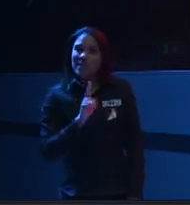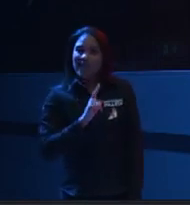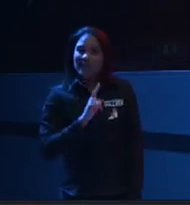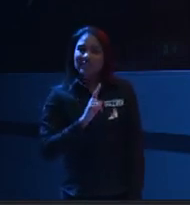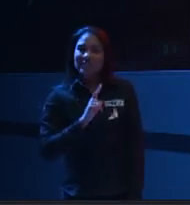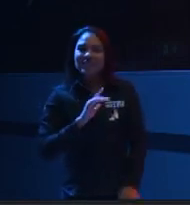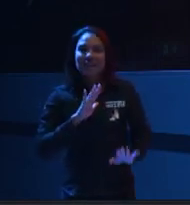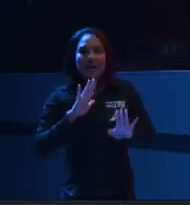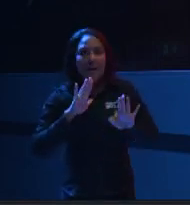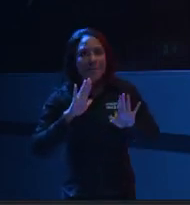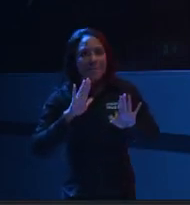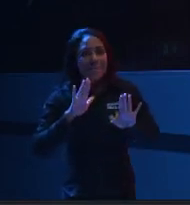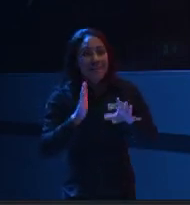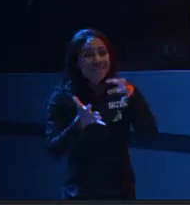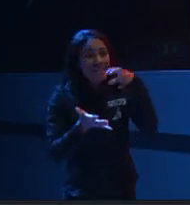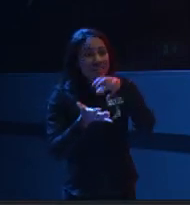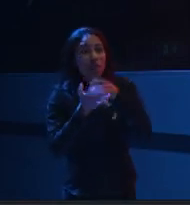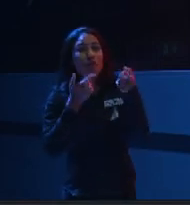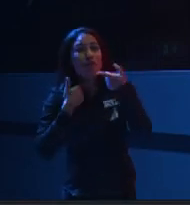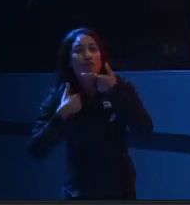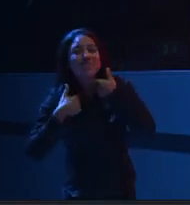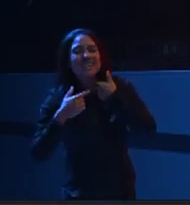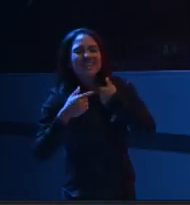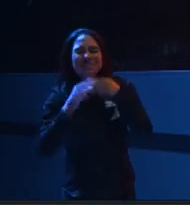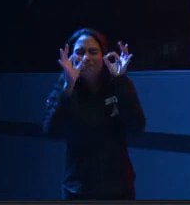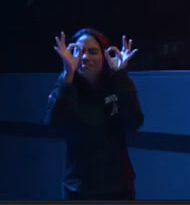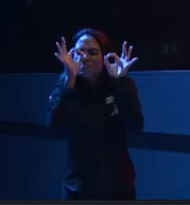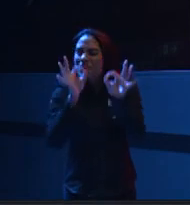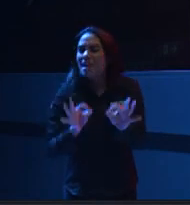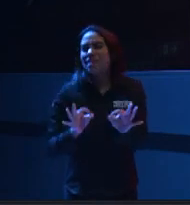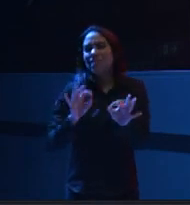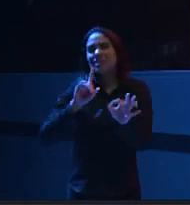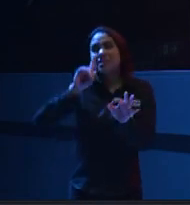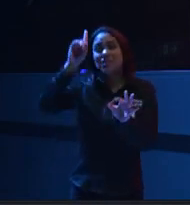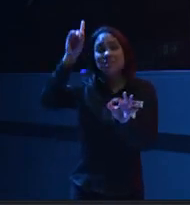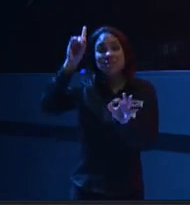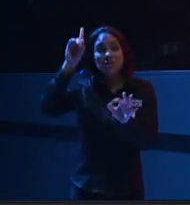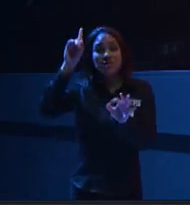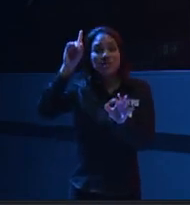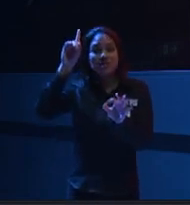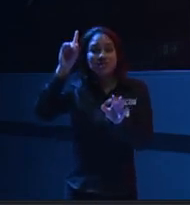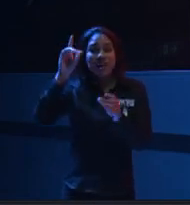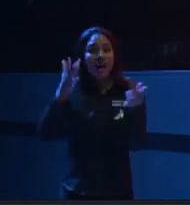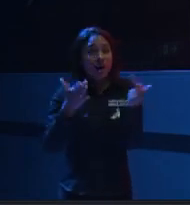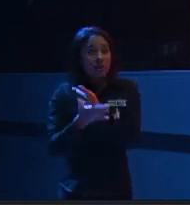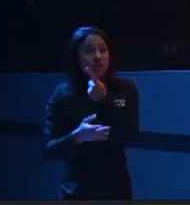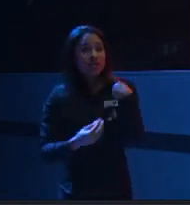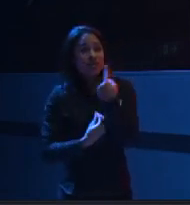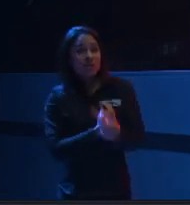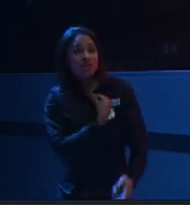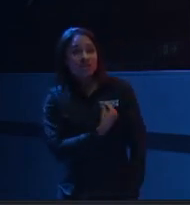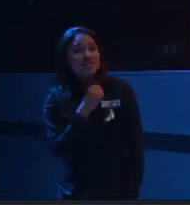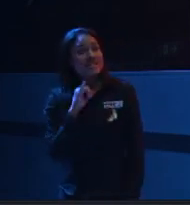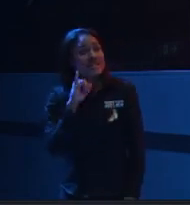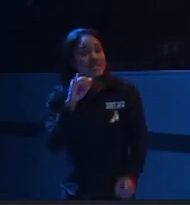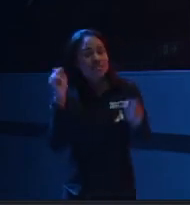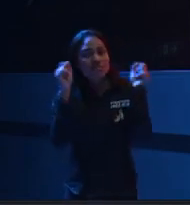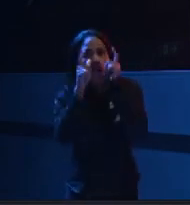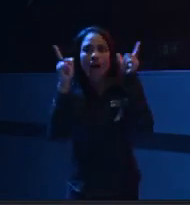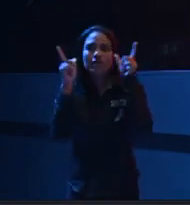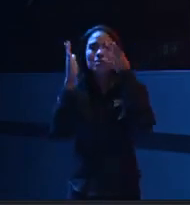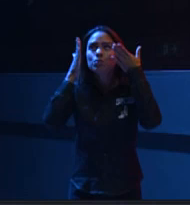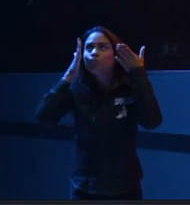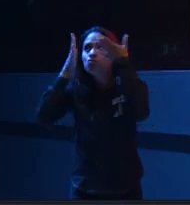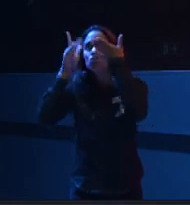legal mas o centro da vontade de Deus é para quem tá tento o centro da vontade de Deus é para quem está conectado com Deus